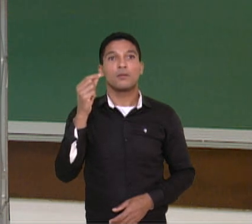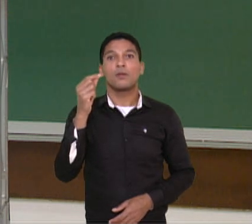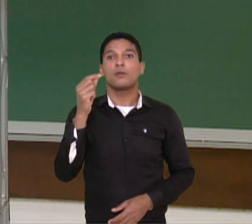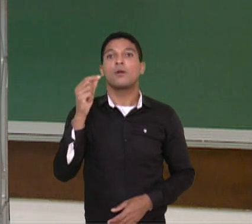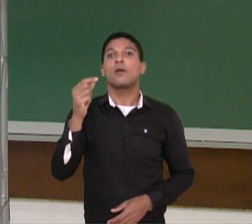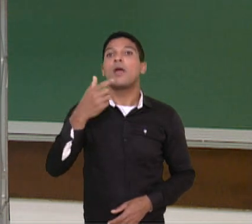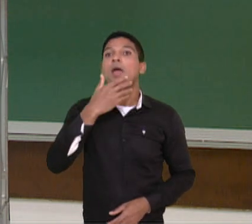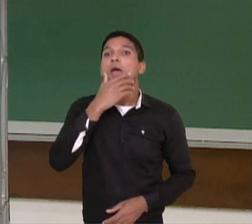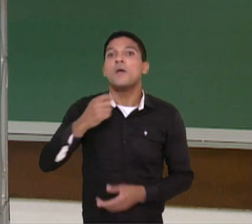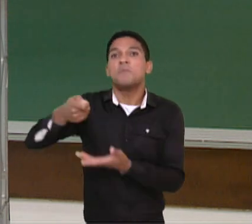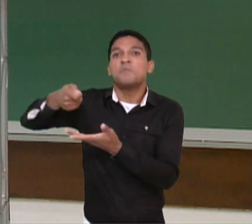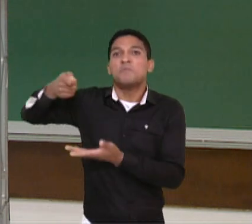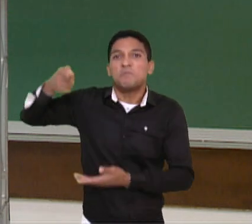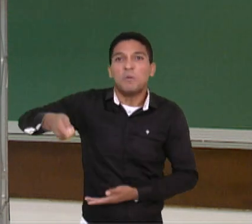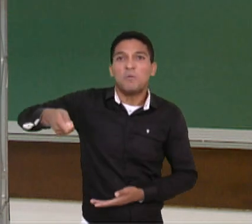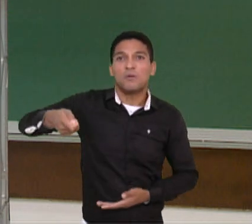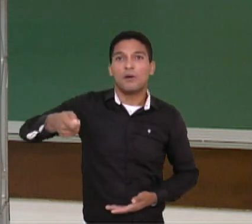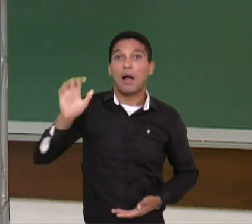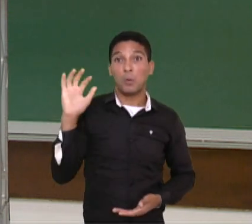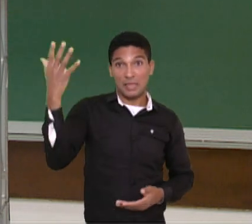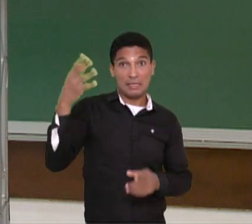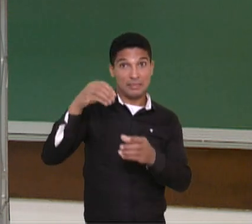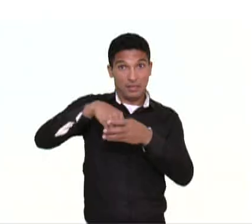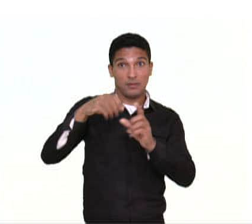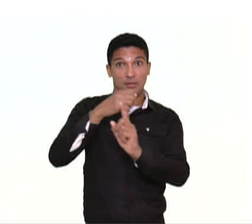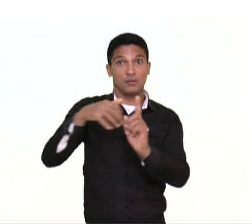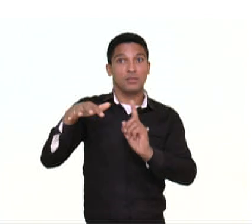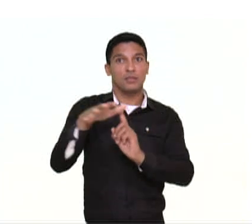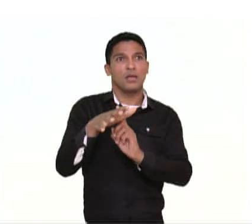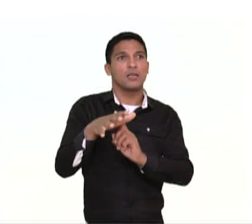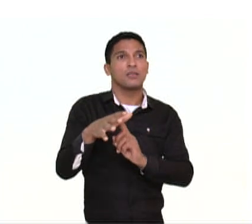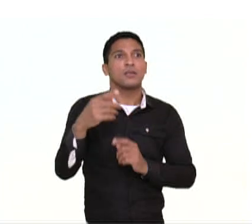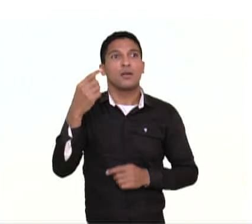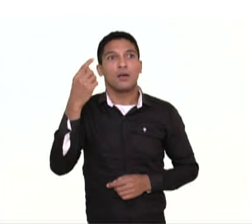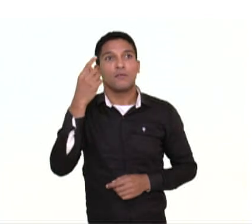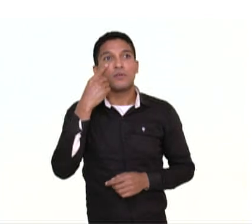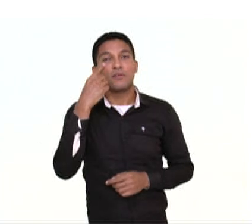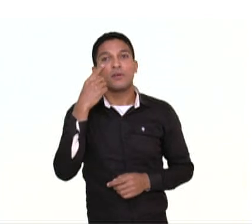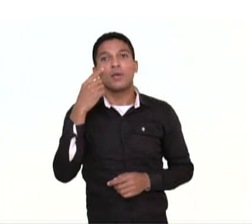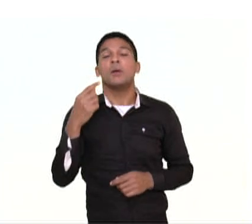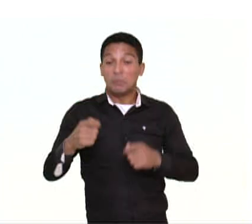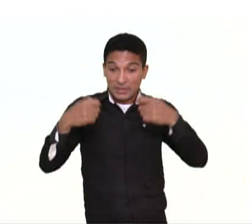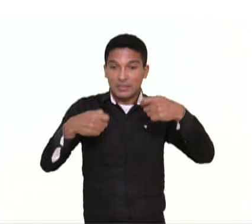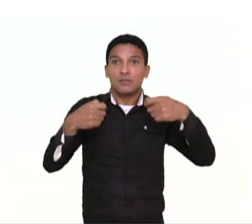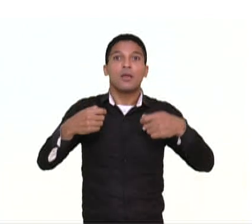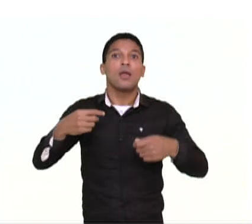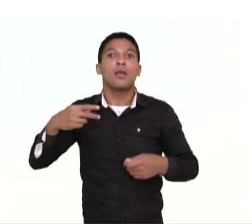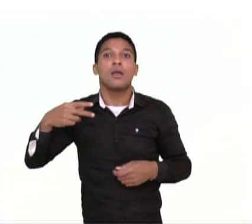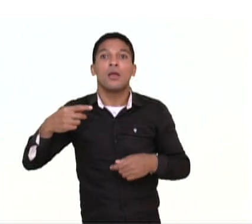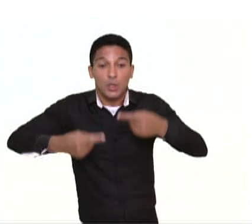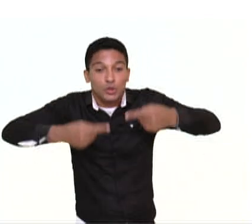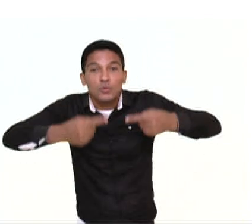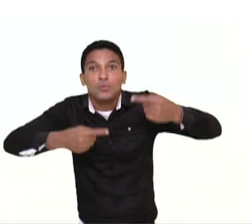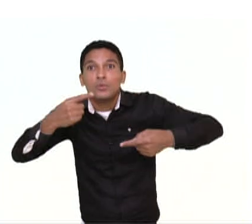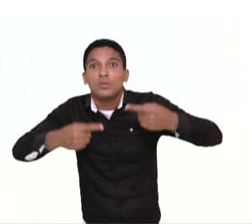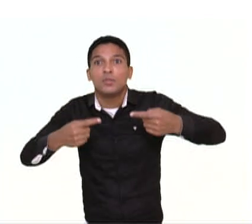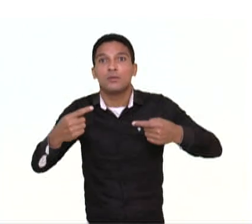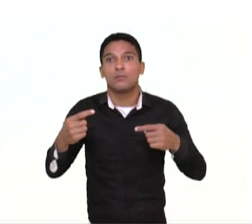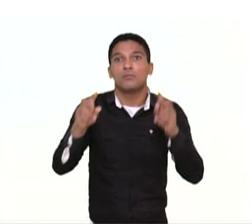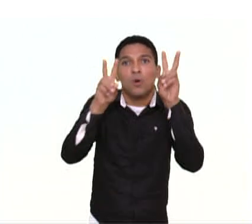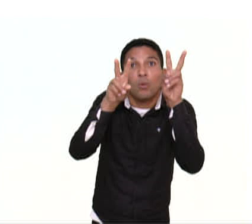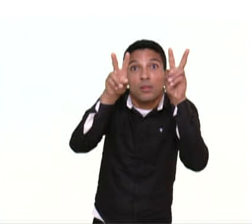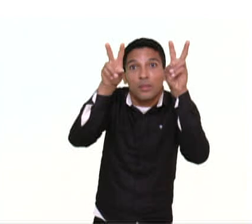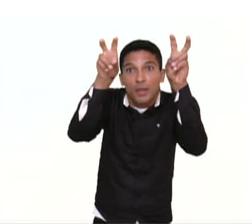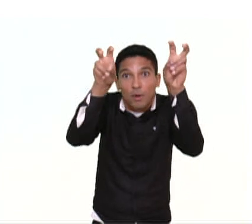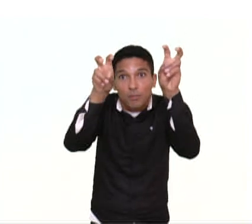linguagem empregada está no padrão? Vamos lá, galera, vamos pensar. Primeira alternativa, no padrão formal da língua portuguesa, porque é